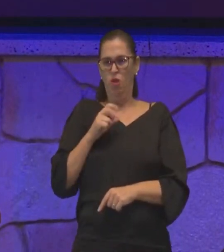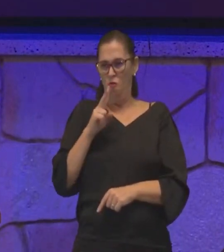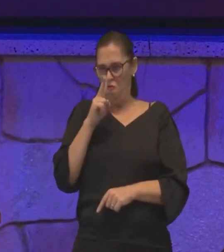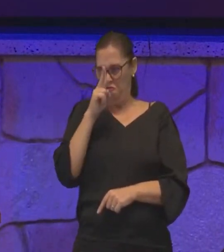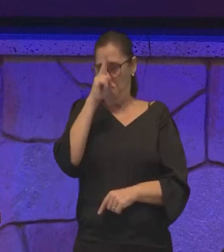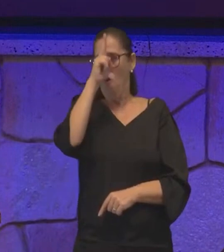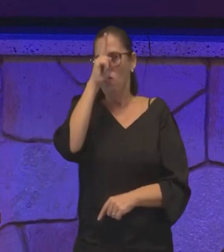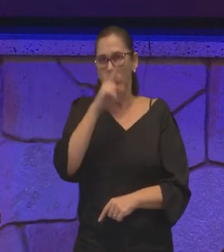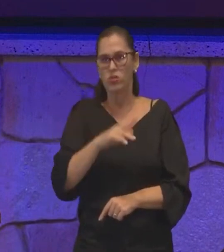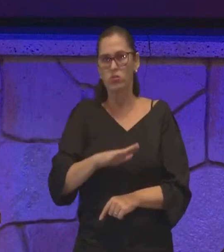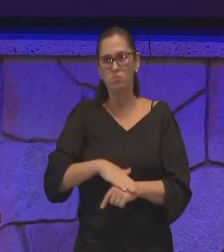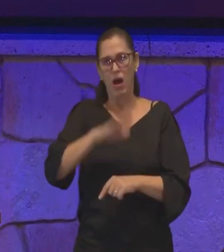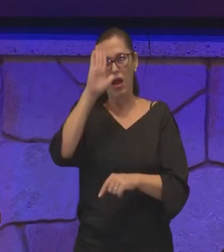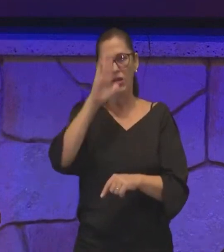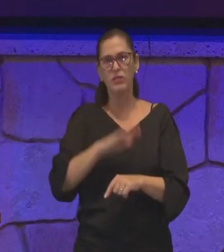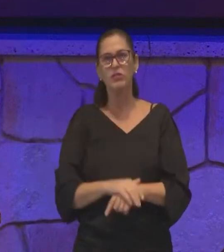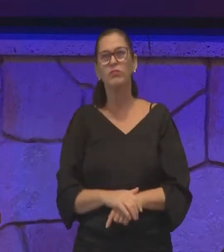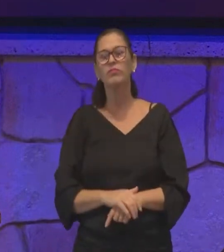intensifica.